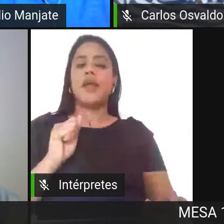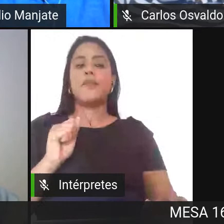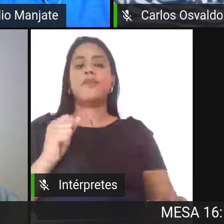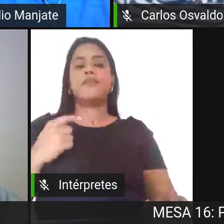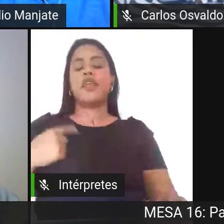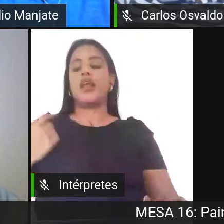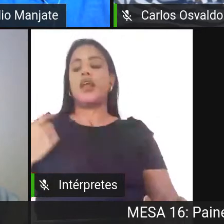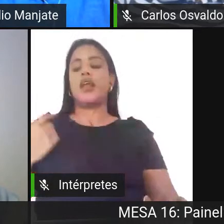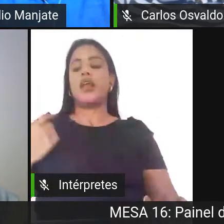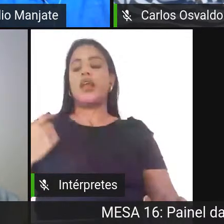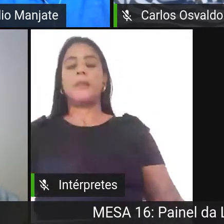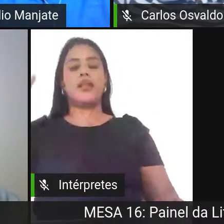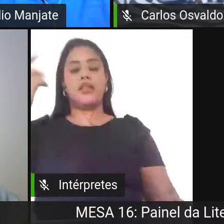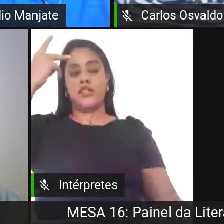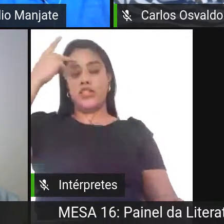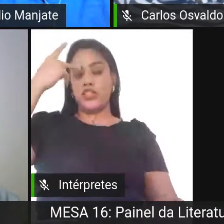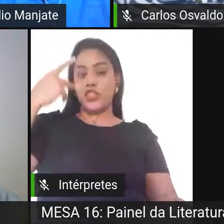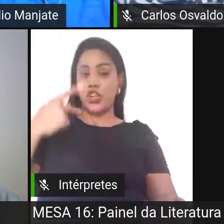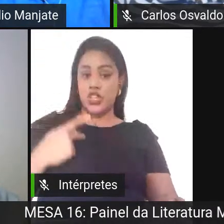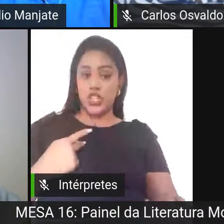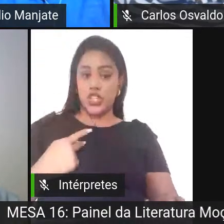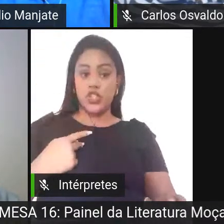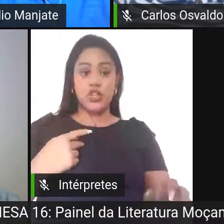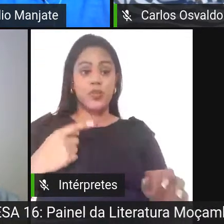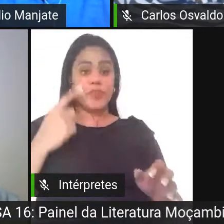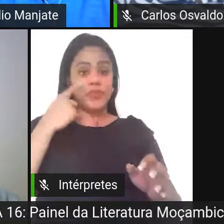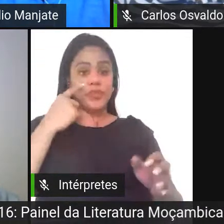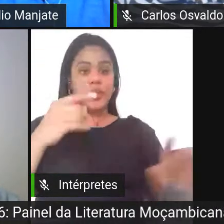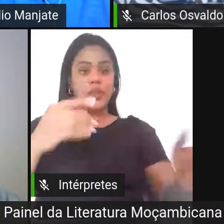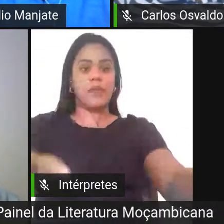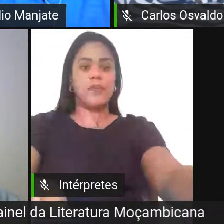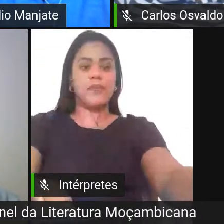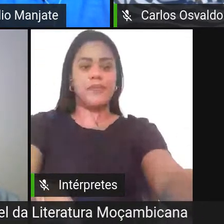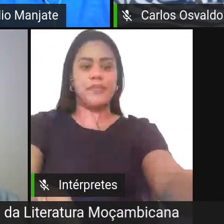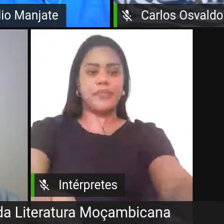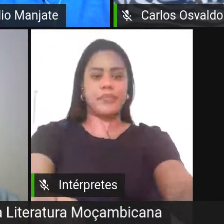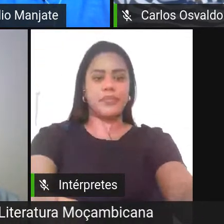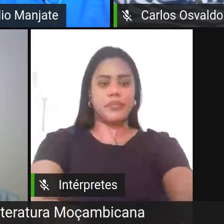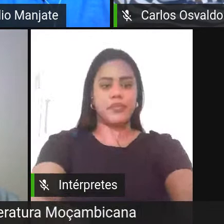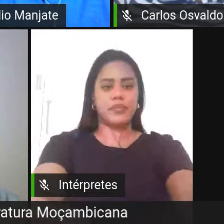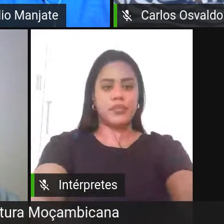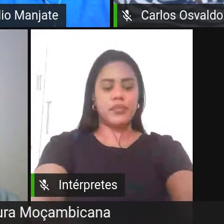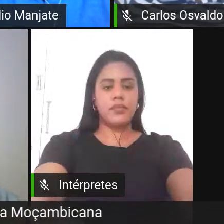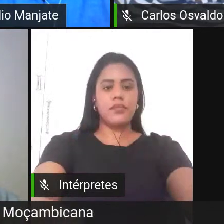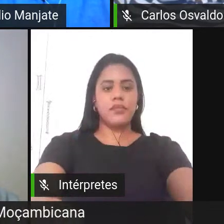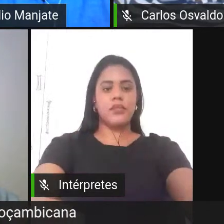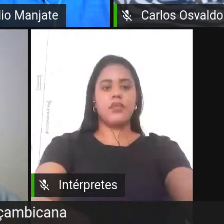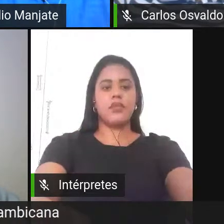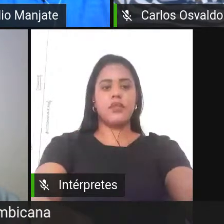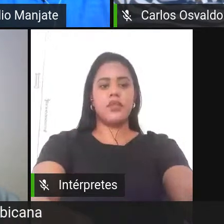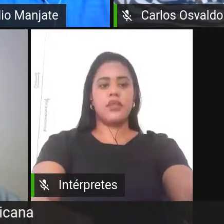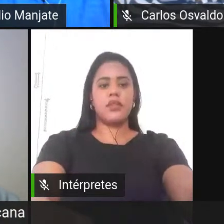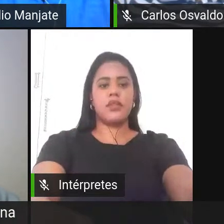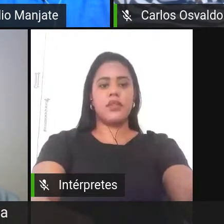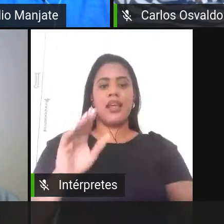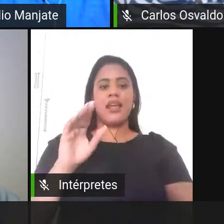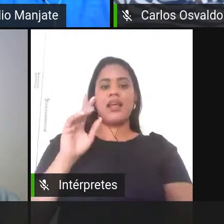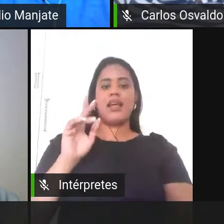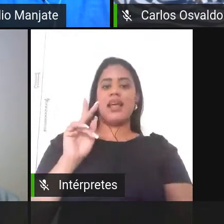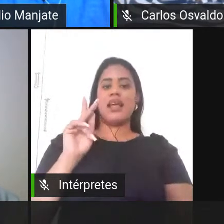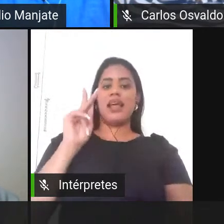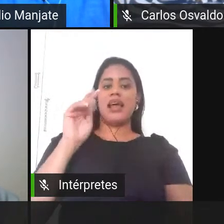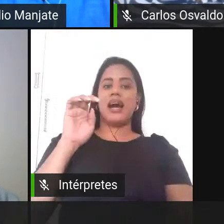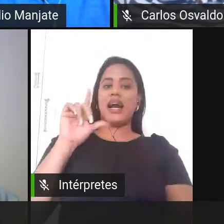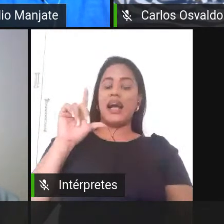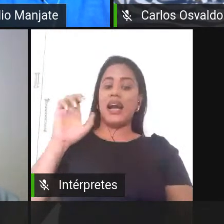moçambicanidade. E quem lê o Apocalipse dos Predadores vai perceber que há uma forte distopia,